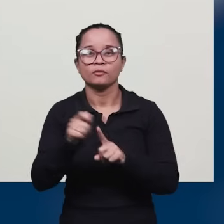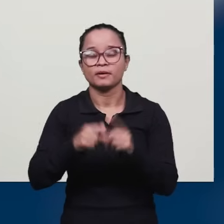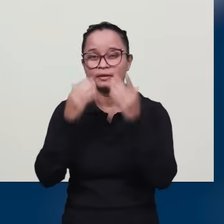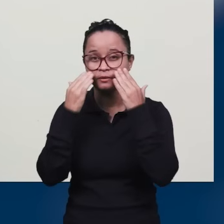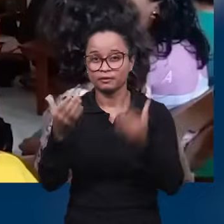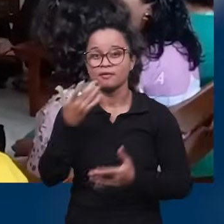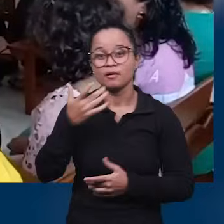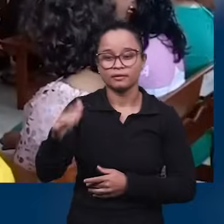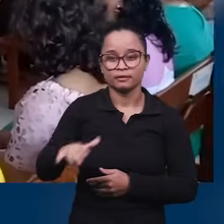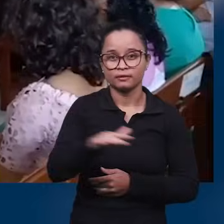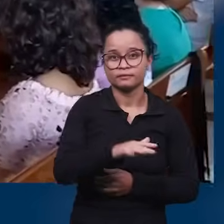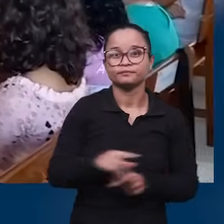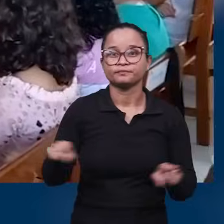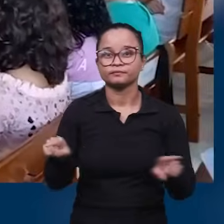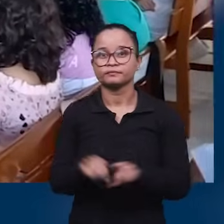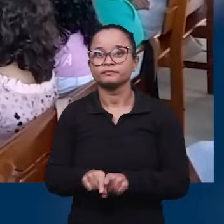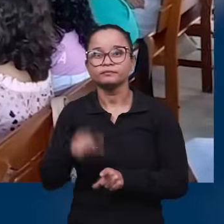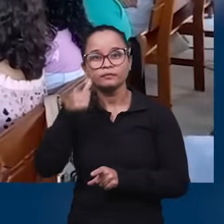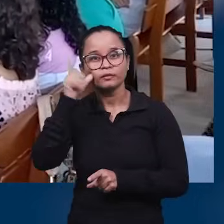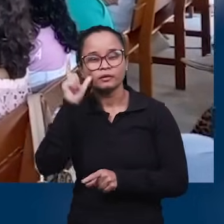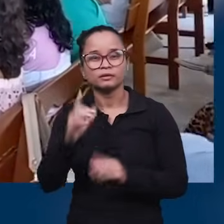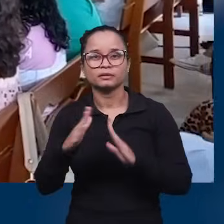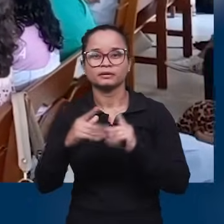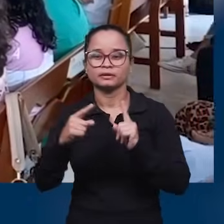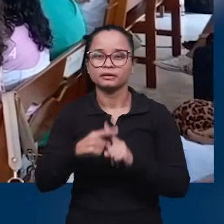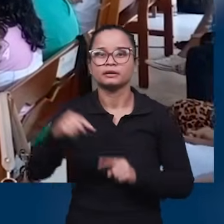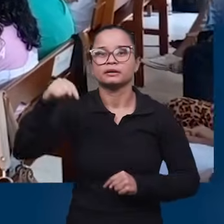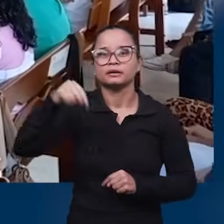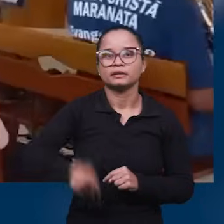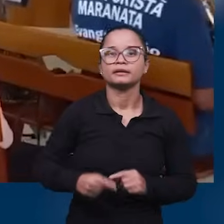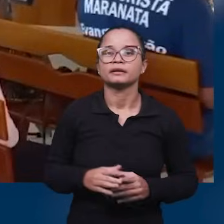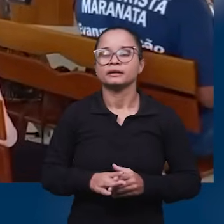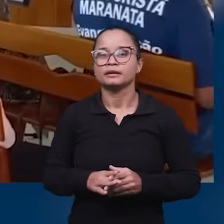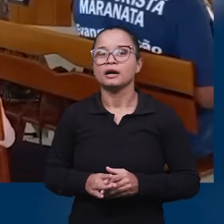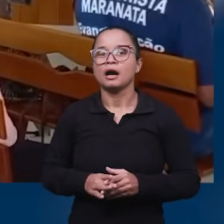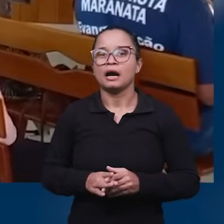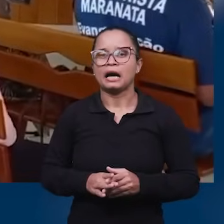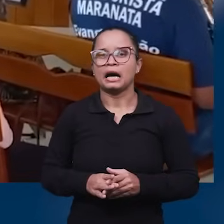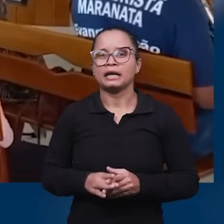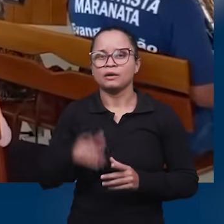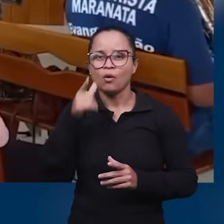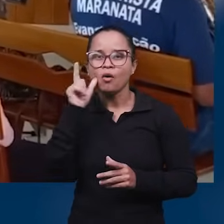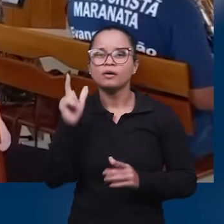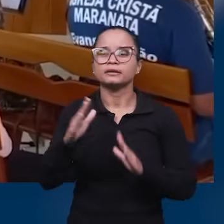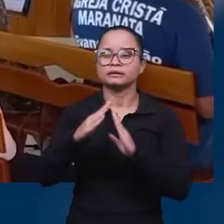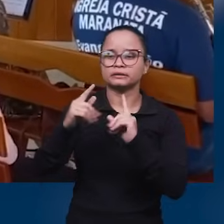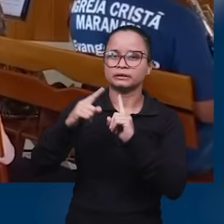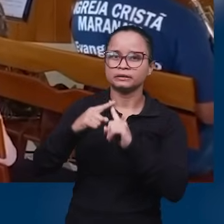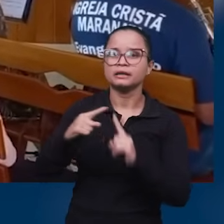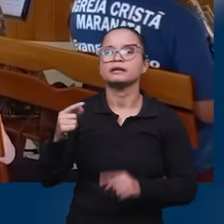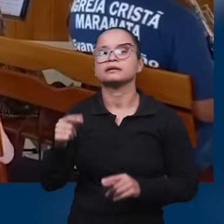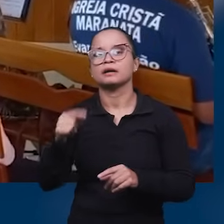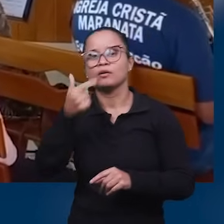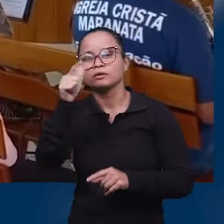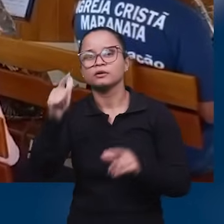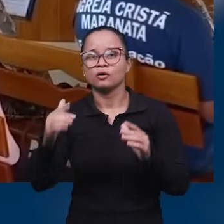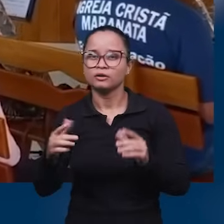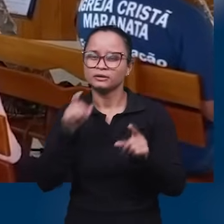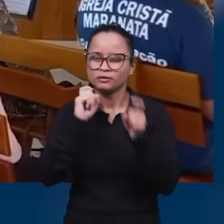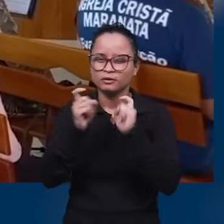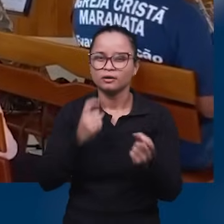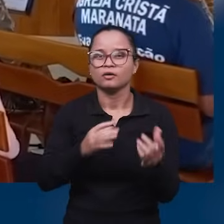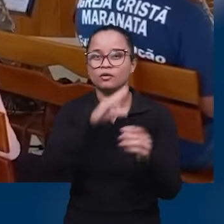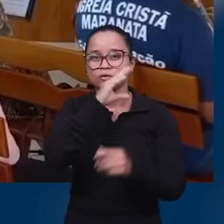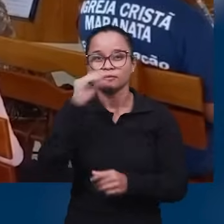igreja do Jardim América, com uma reunião com os adolescentes, que o Senhor esteve presente, e nós nos alegramos, nos regozijamos